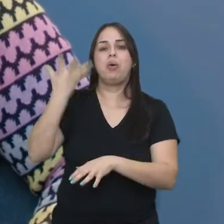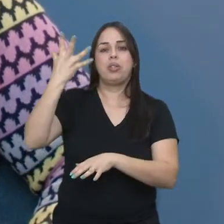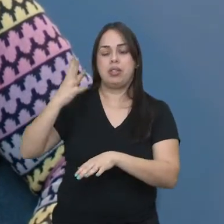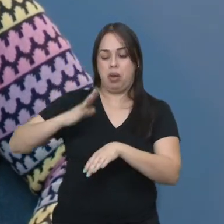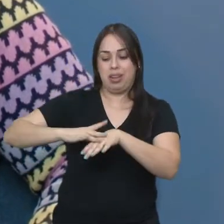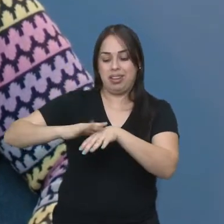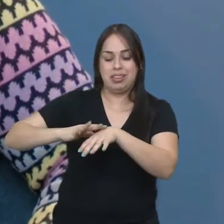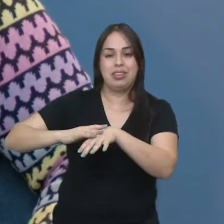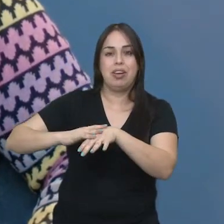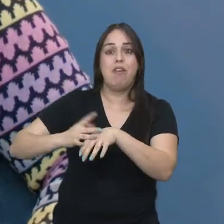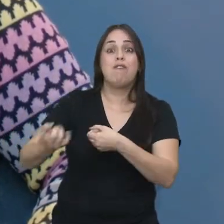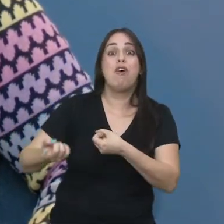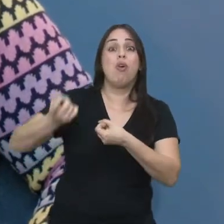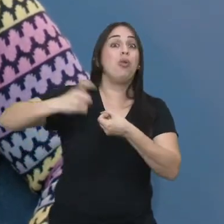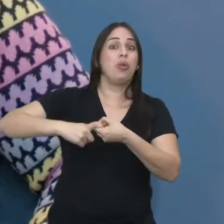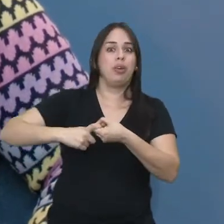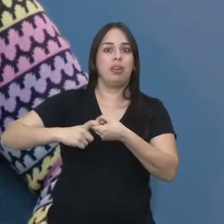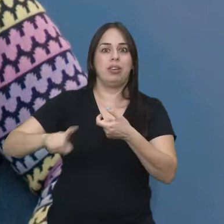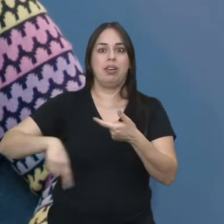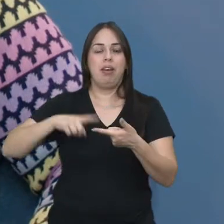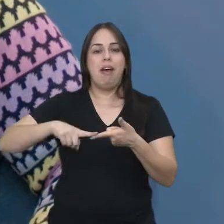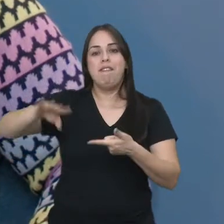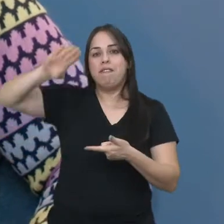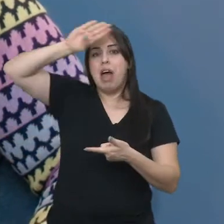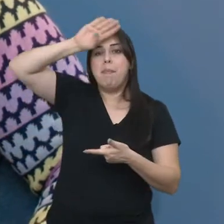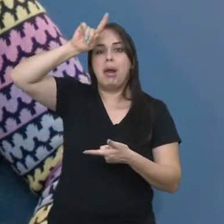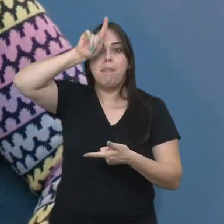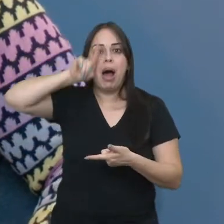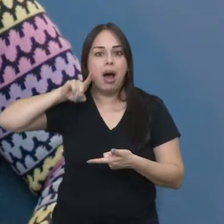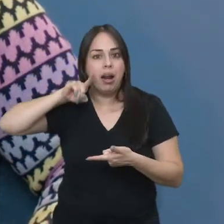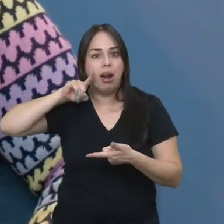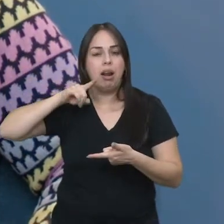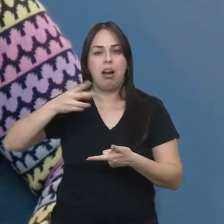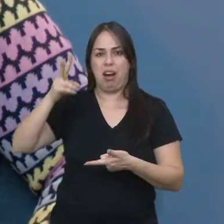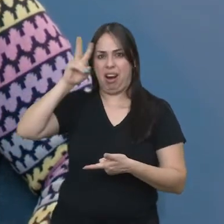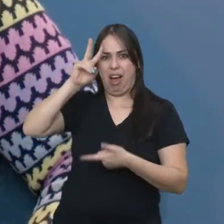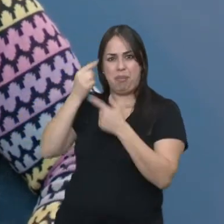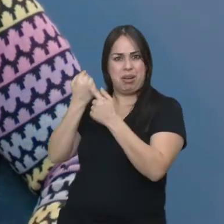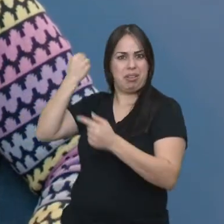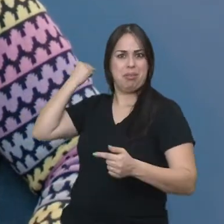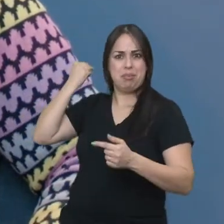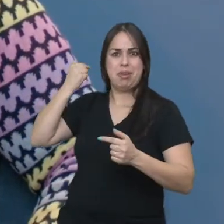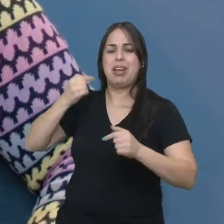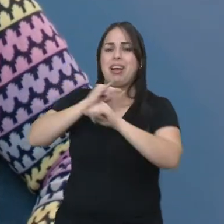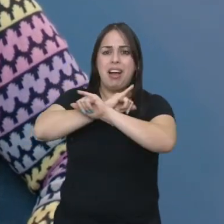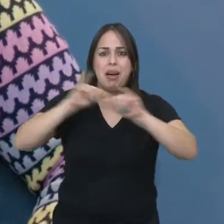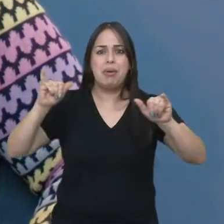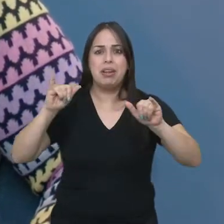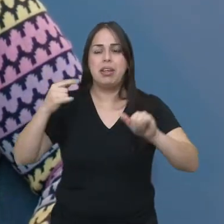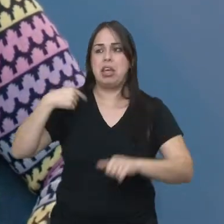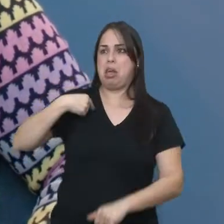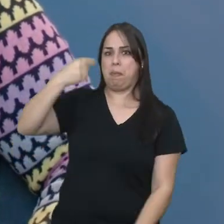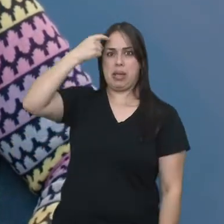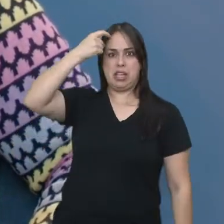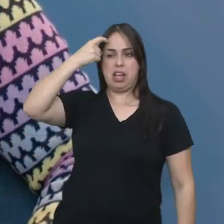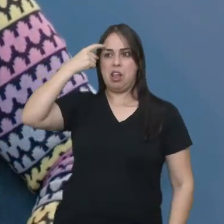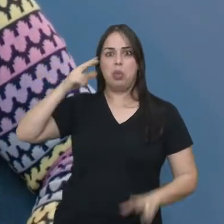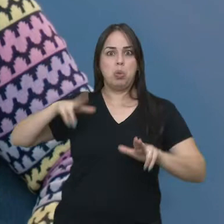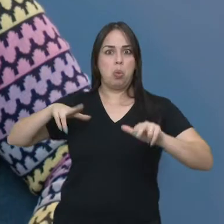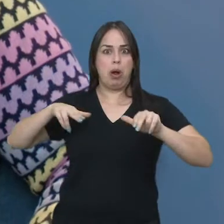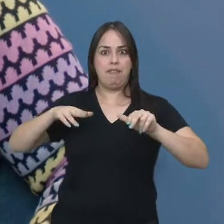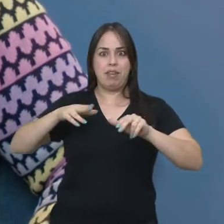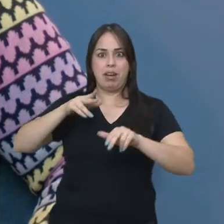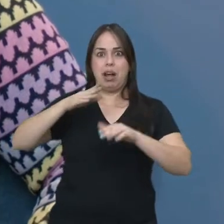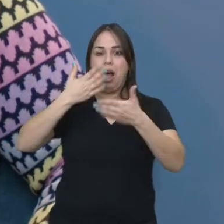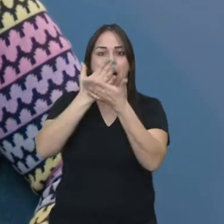era mais para ter, voltou a ter febre amarela, a gente fez, lembra a campanha de febre amarela? Ao longo do tempo que eu achei que eu não ia ver mais nada,